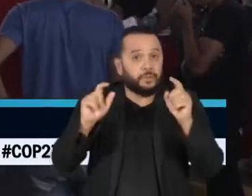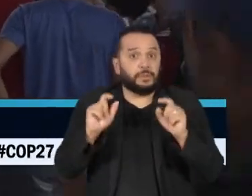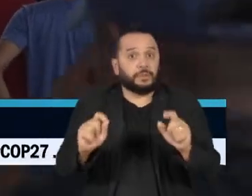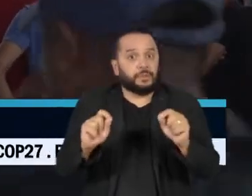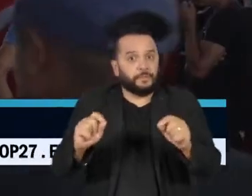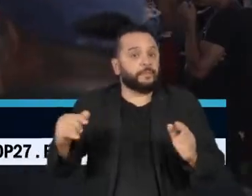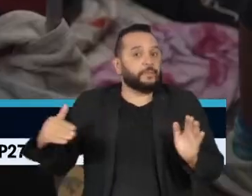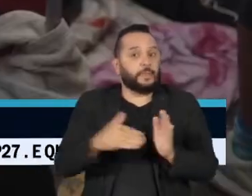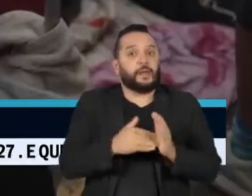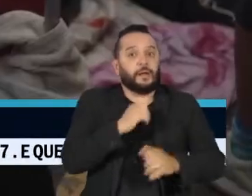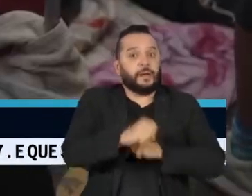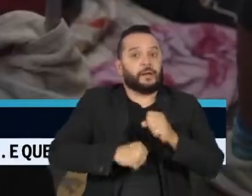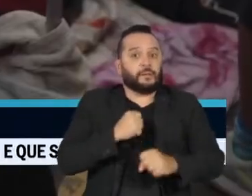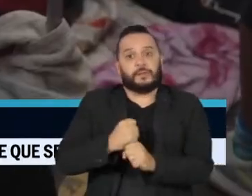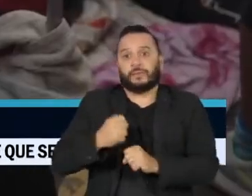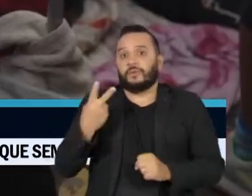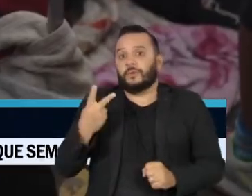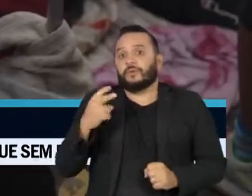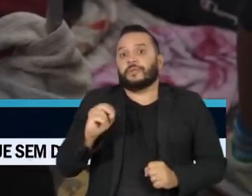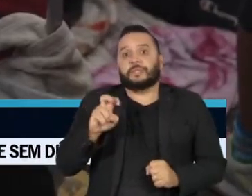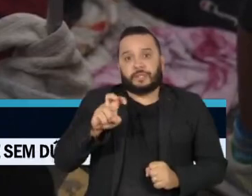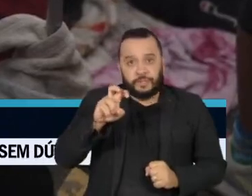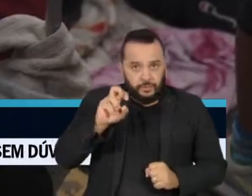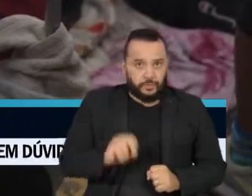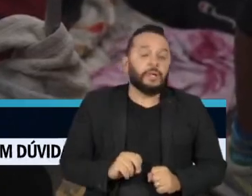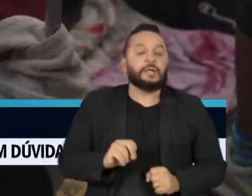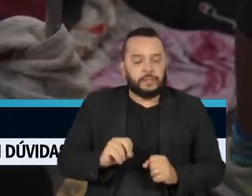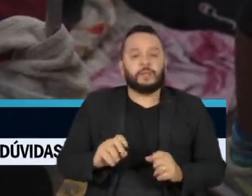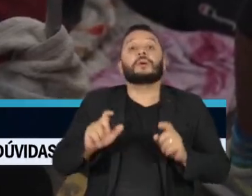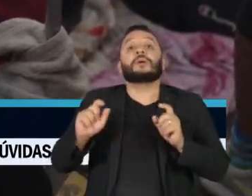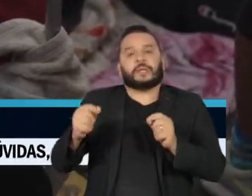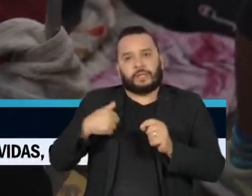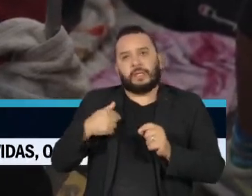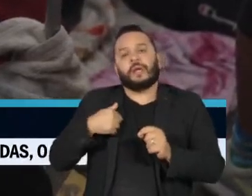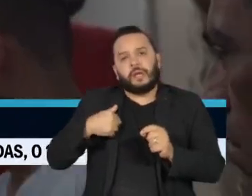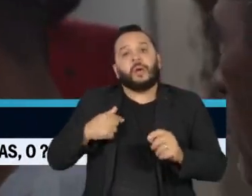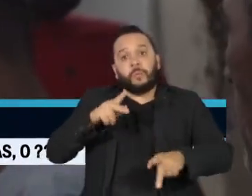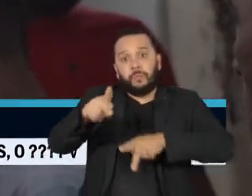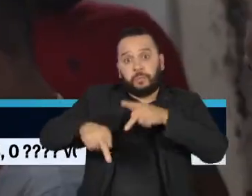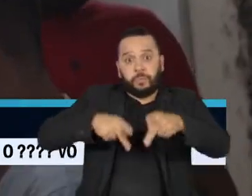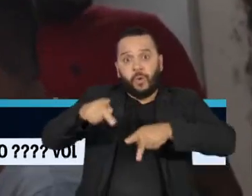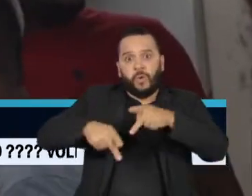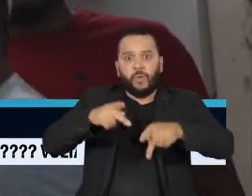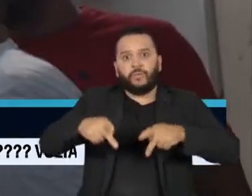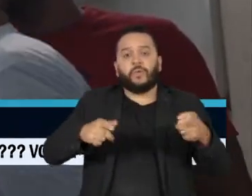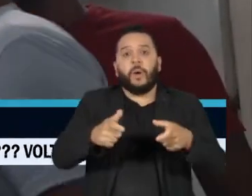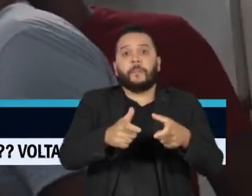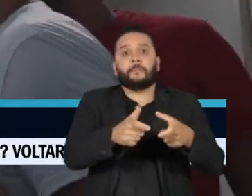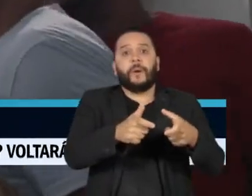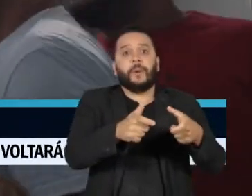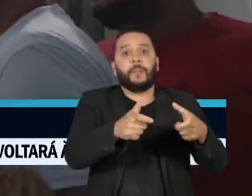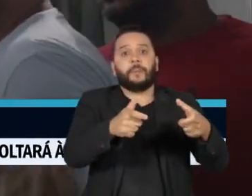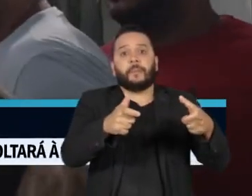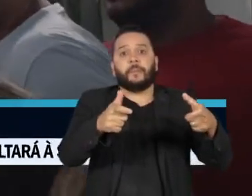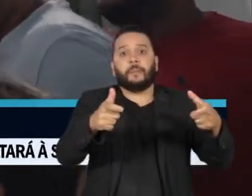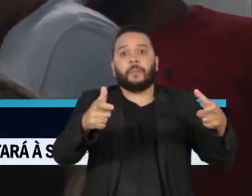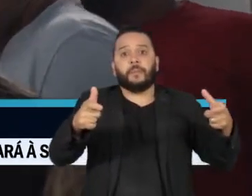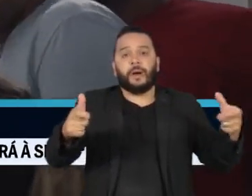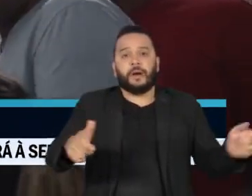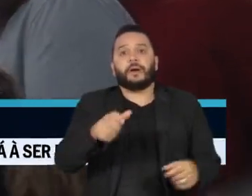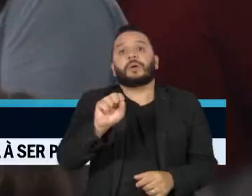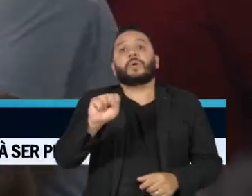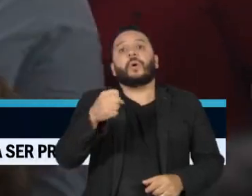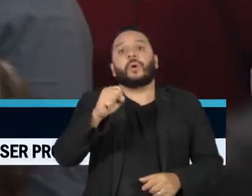que até 2050, mais da metade do aumento da população global vai se concentrar em 8 países